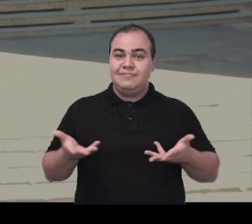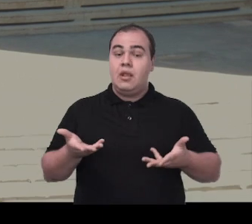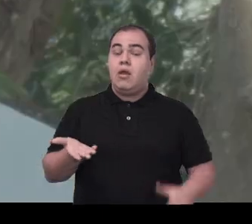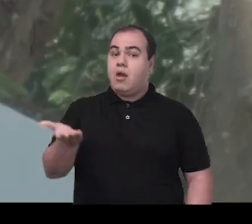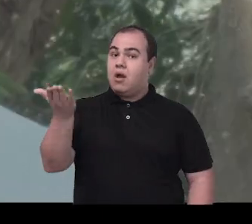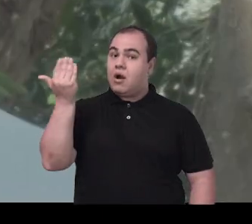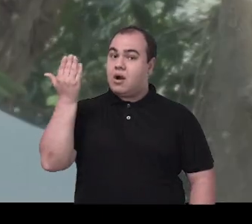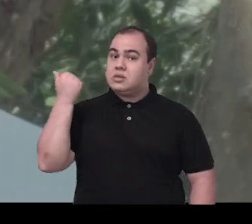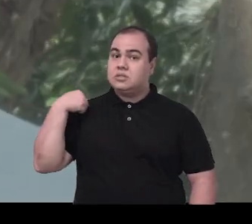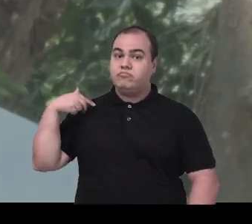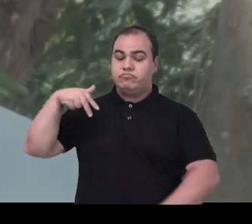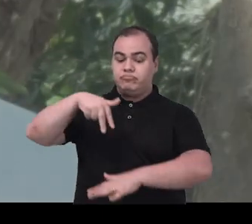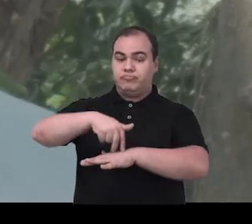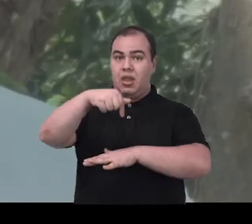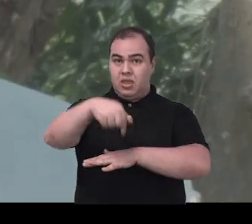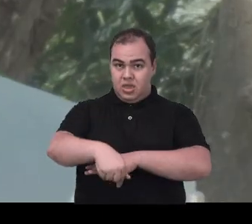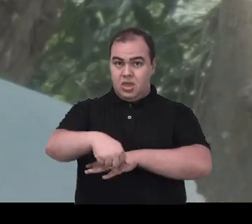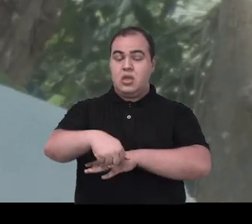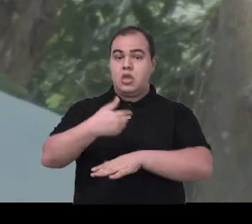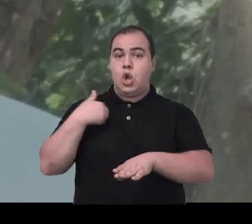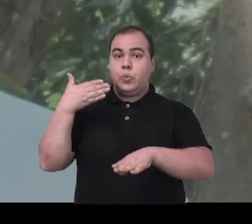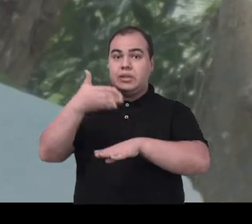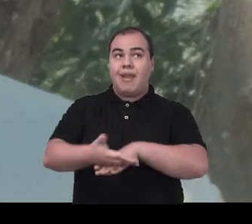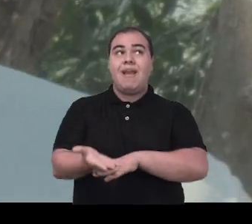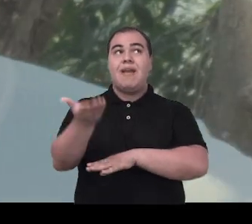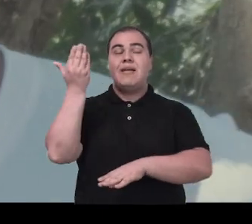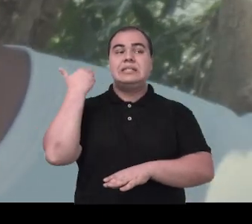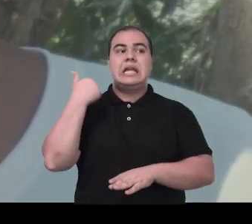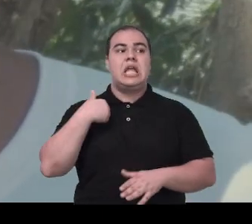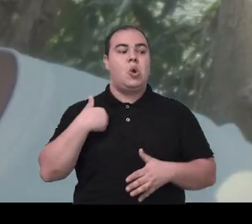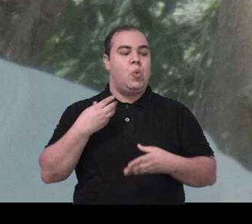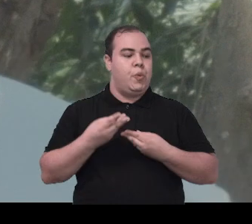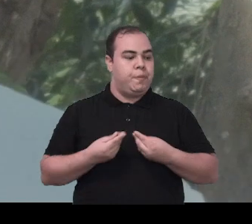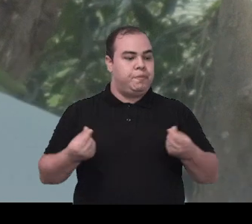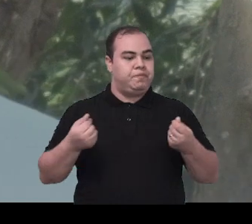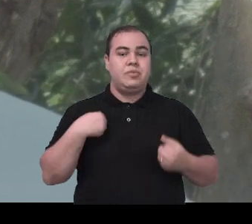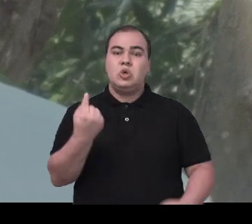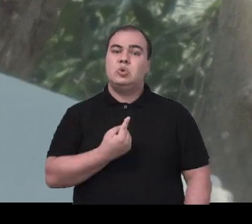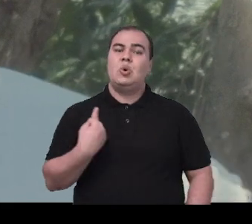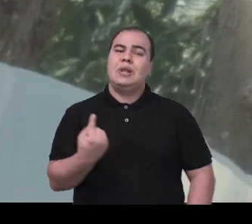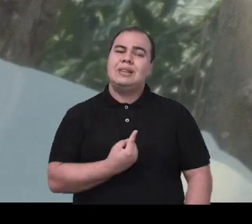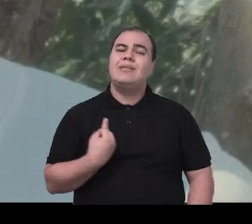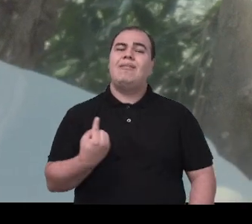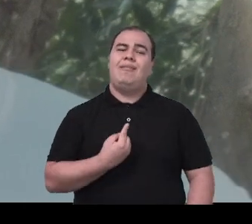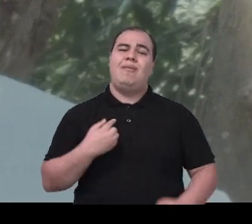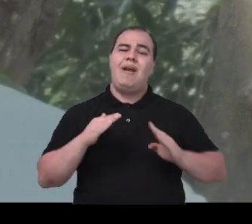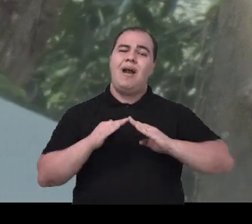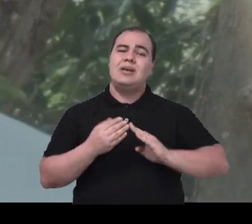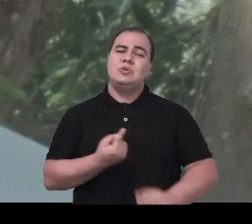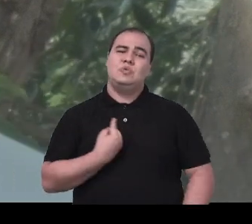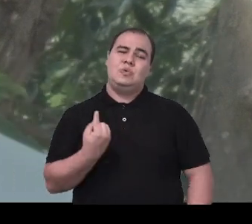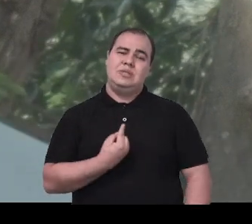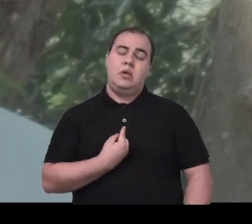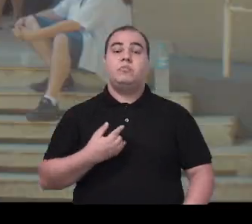né? Antes dessa atividade que eu já entrei, eu ficava muito solidão, eu ficava